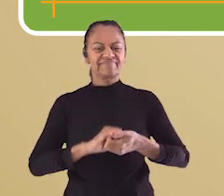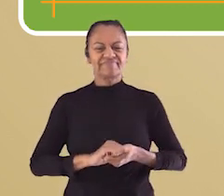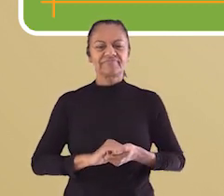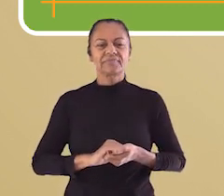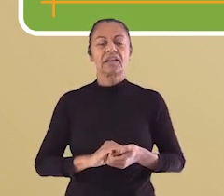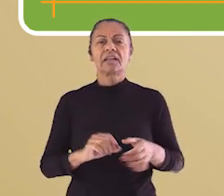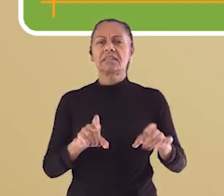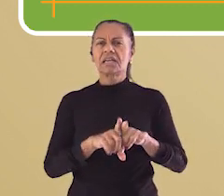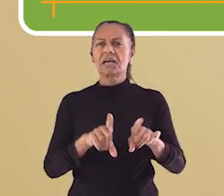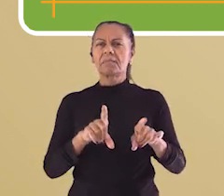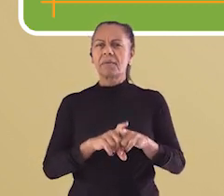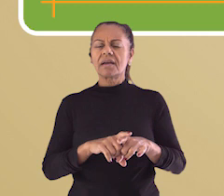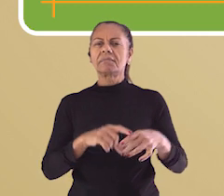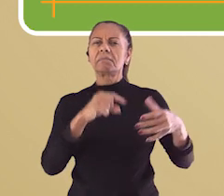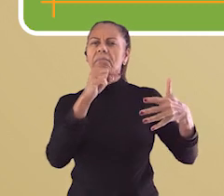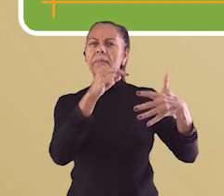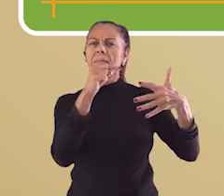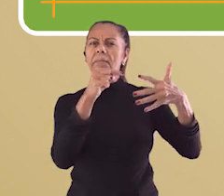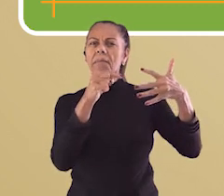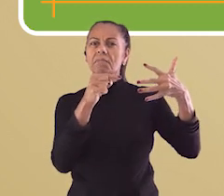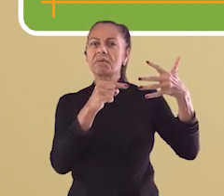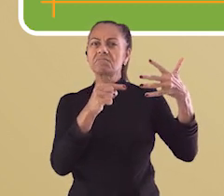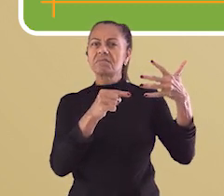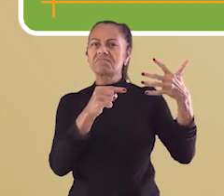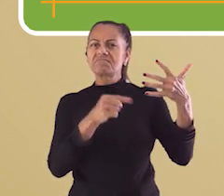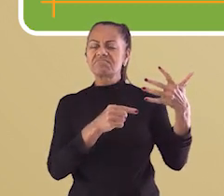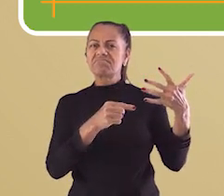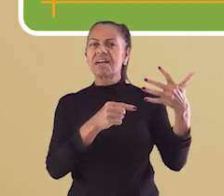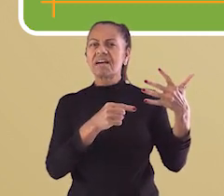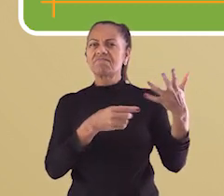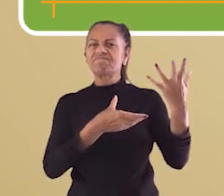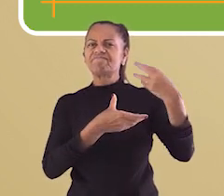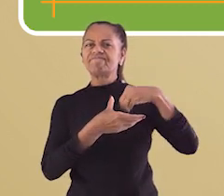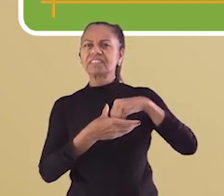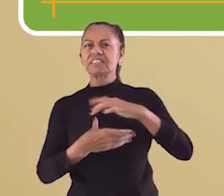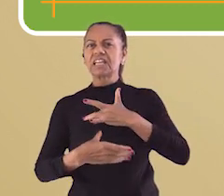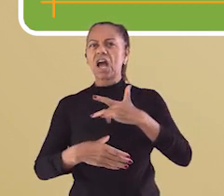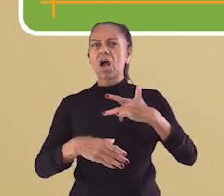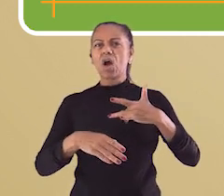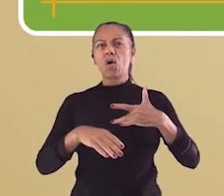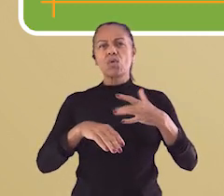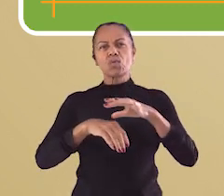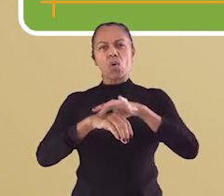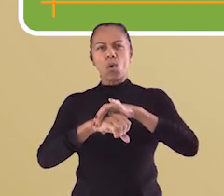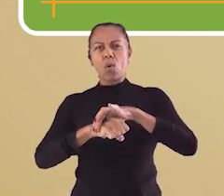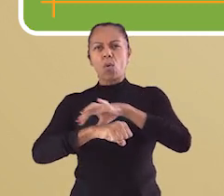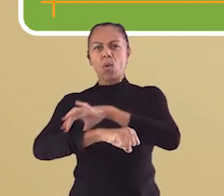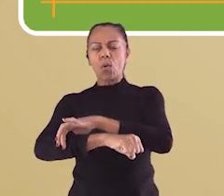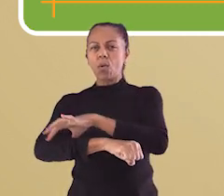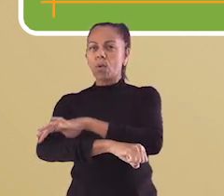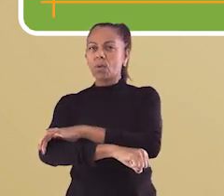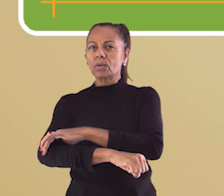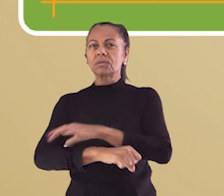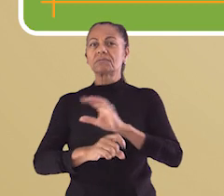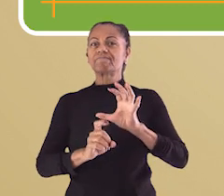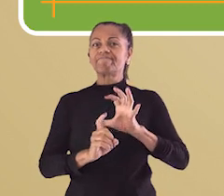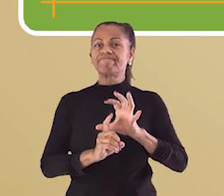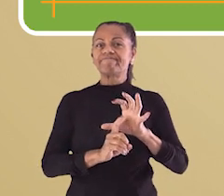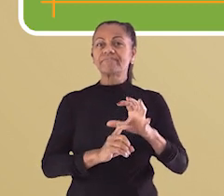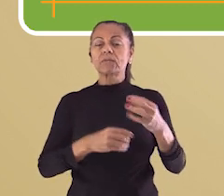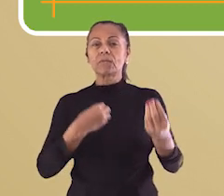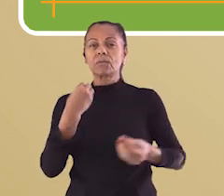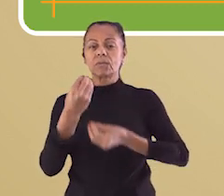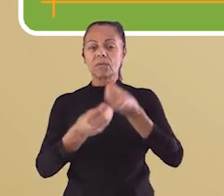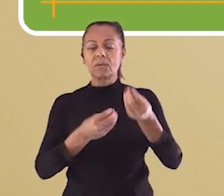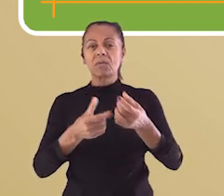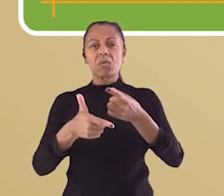podem interferir na saúde dos ossos, observar as possíveis transformações químicas que causam problemas ósseos,